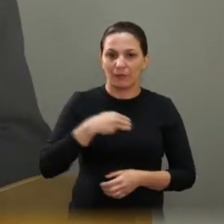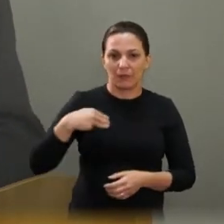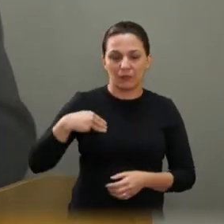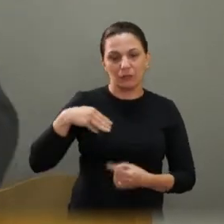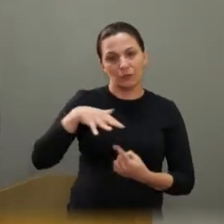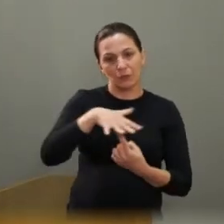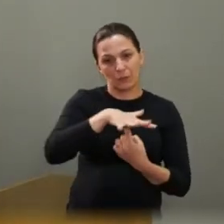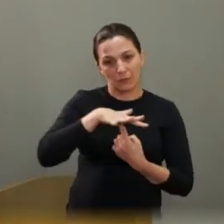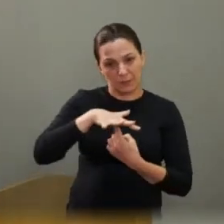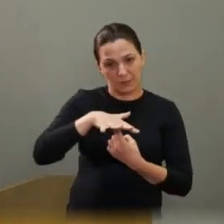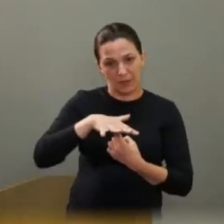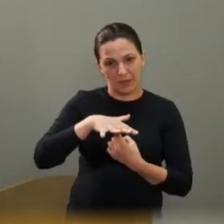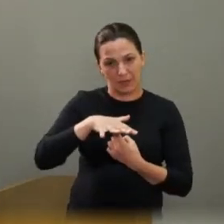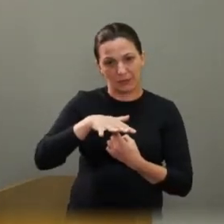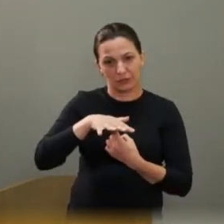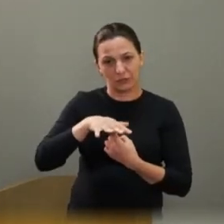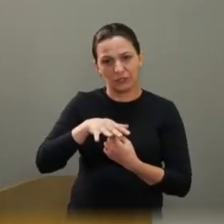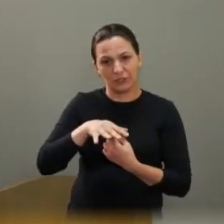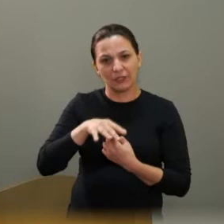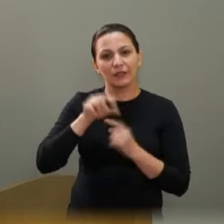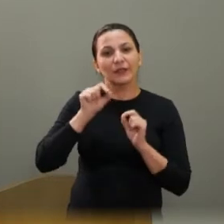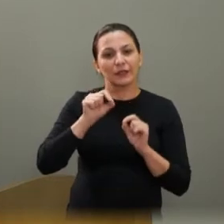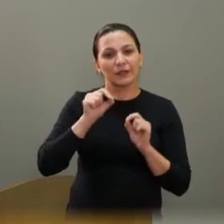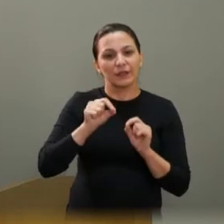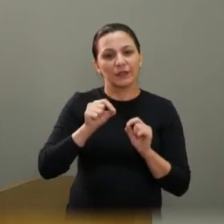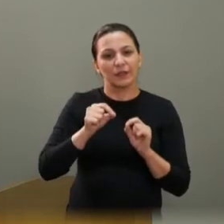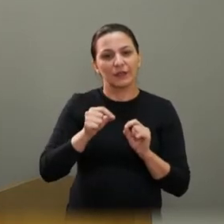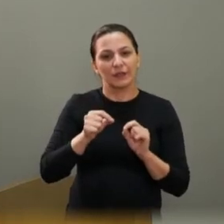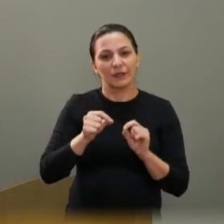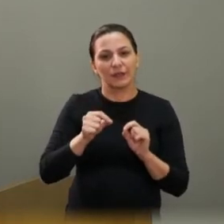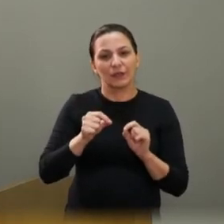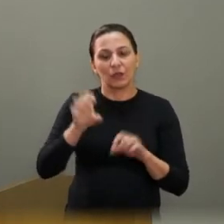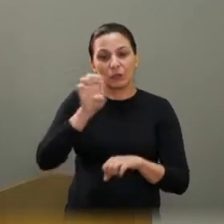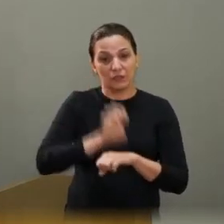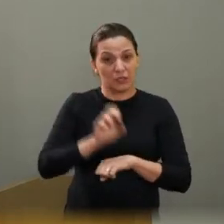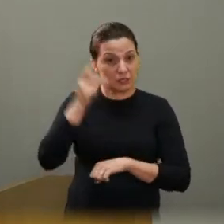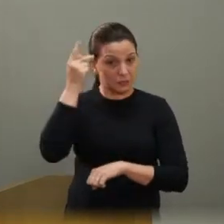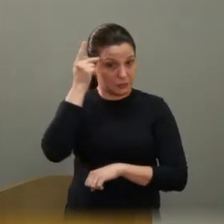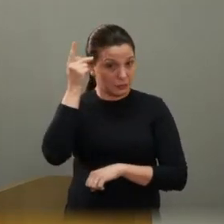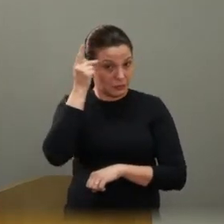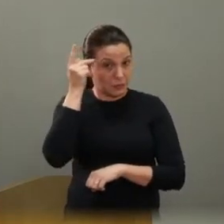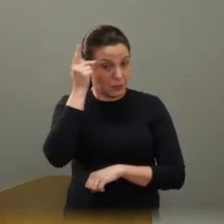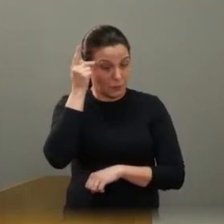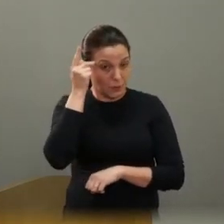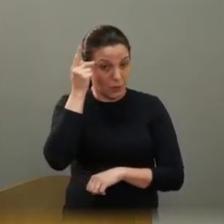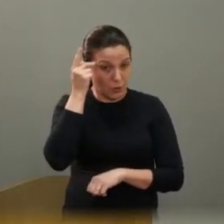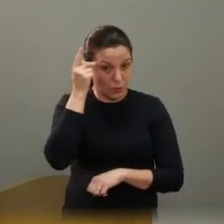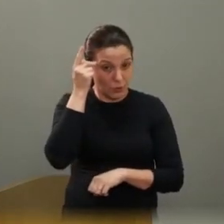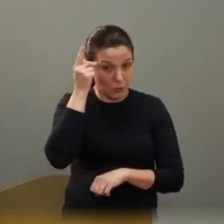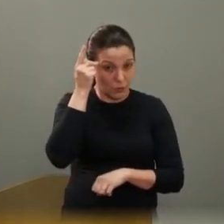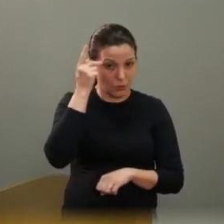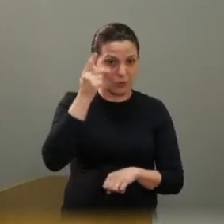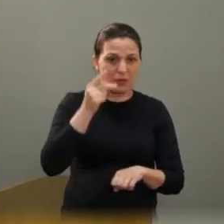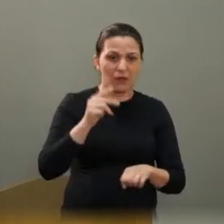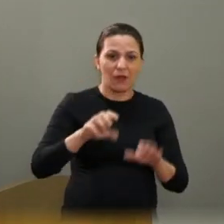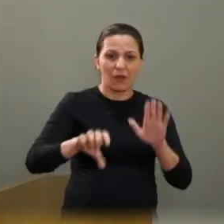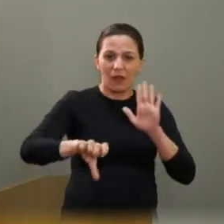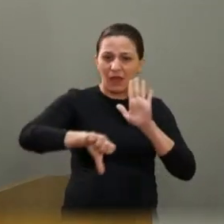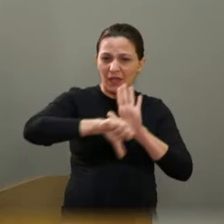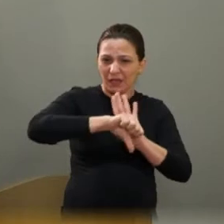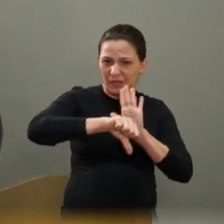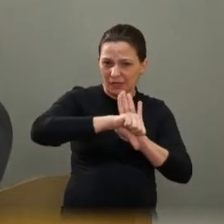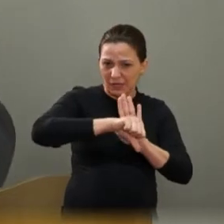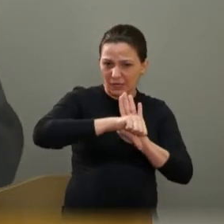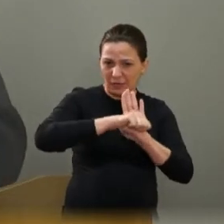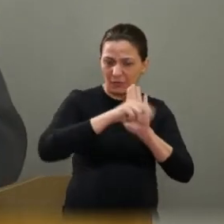ambiente que acusado no Estado de São Paulo a pe criminalmente no Estado de São Paulo que tá lá